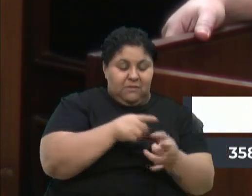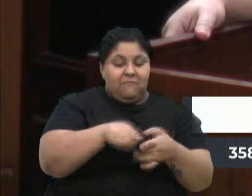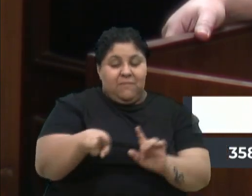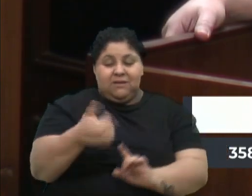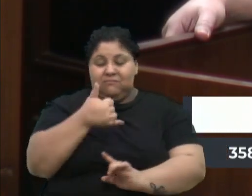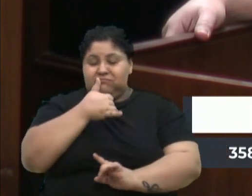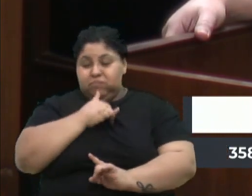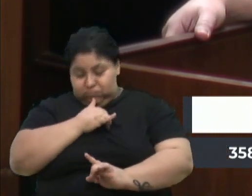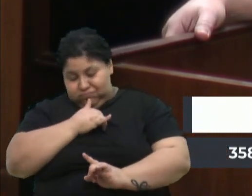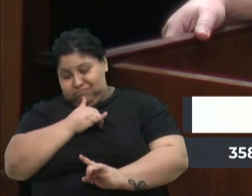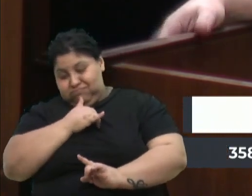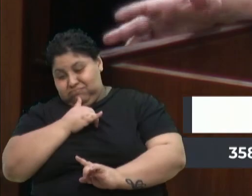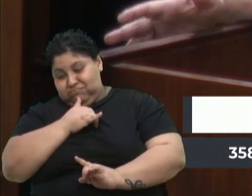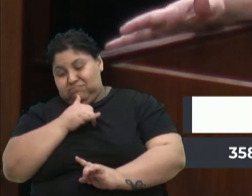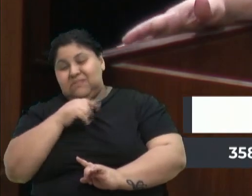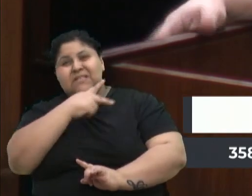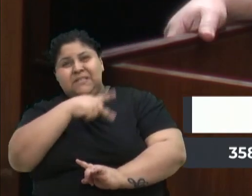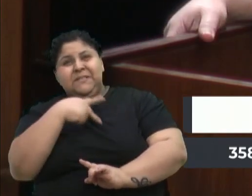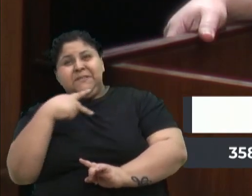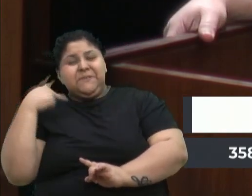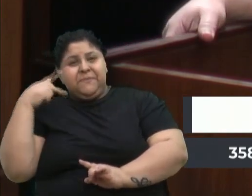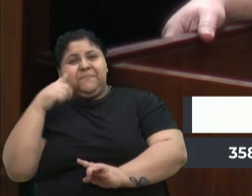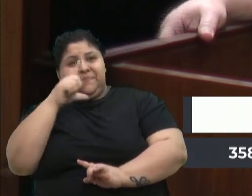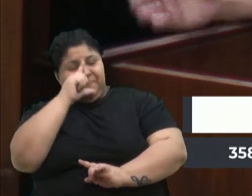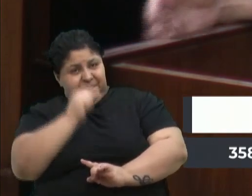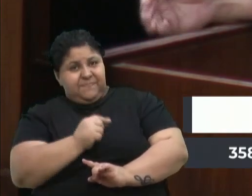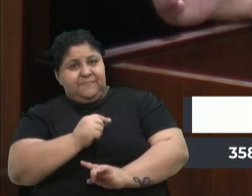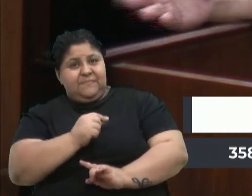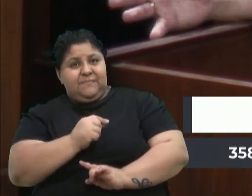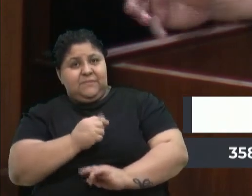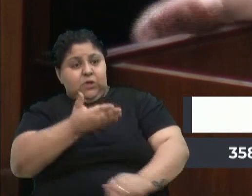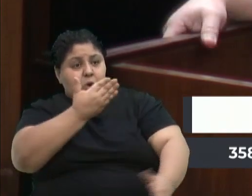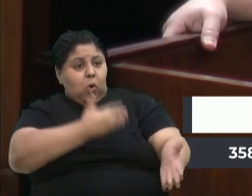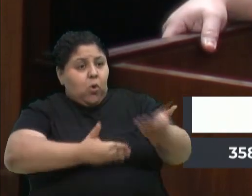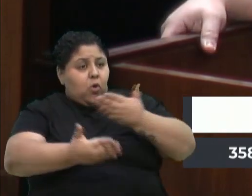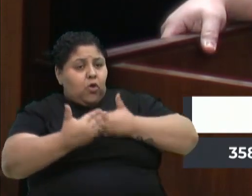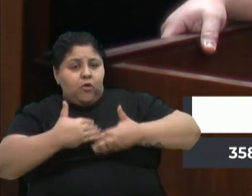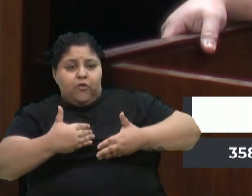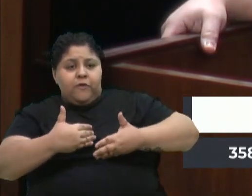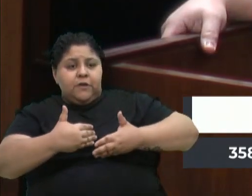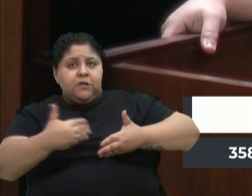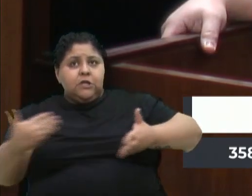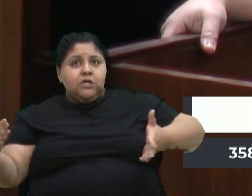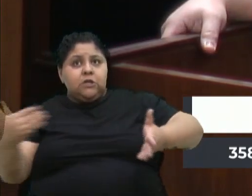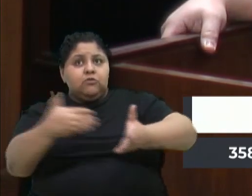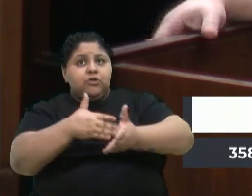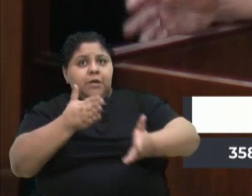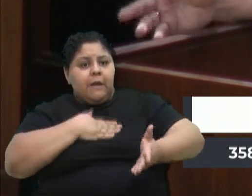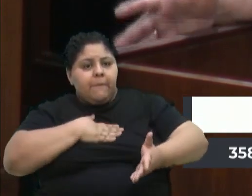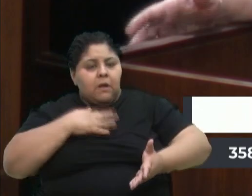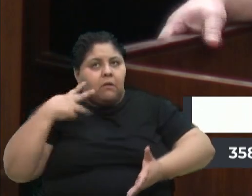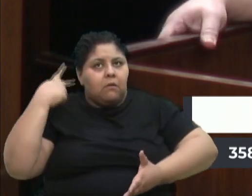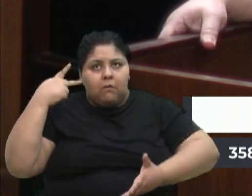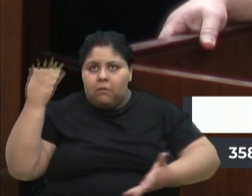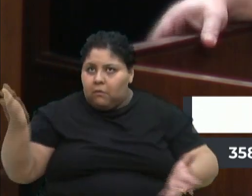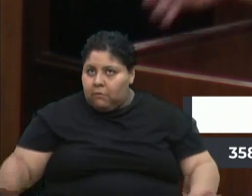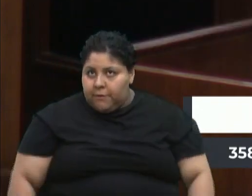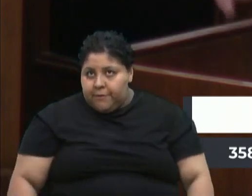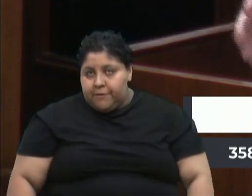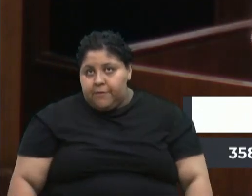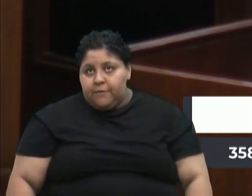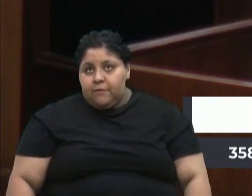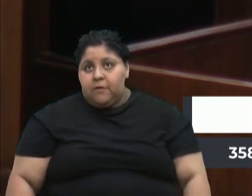Fantinel, quando o convite não vem para esse vereador. Quando não vem, quando eu tenho que